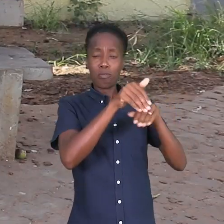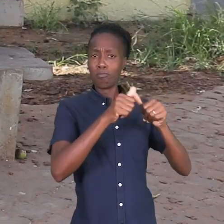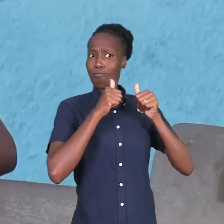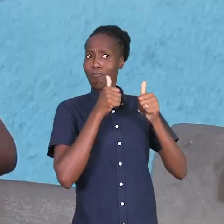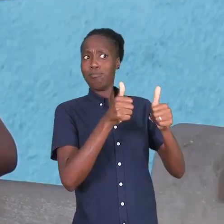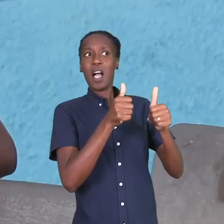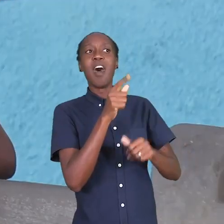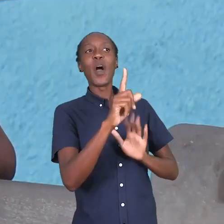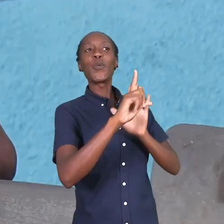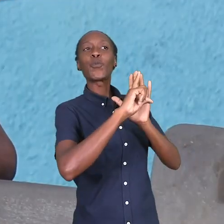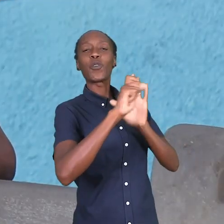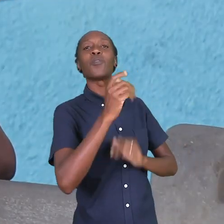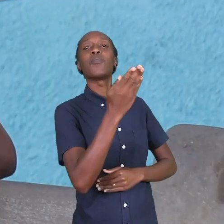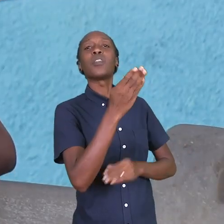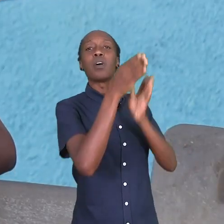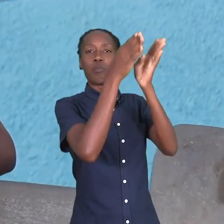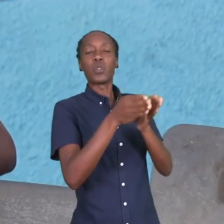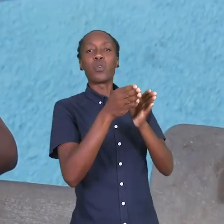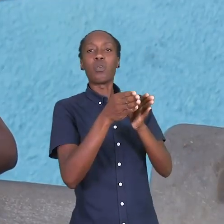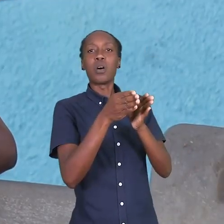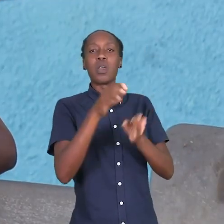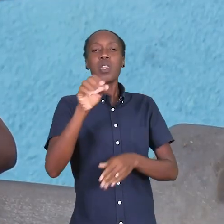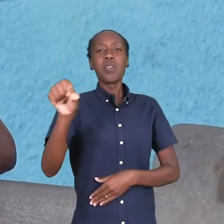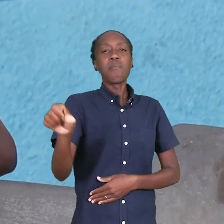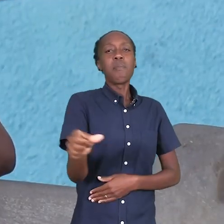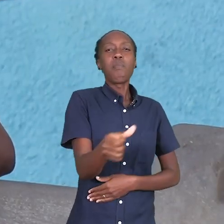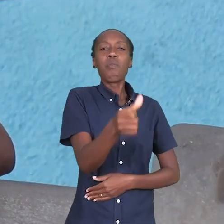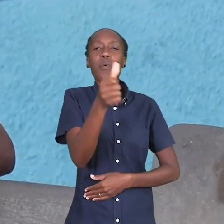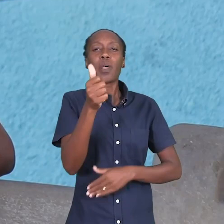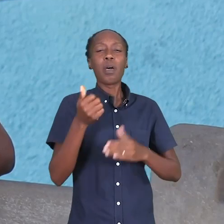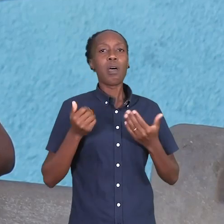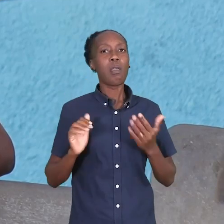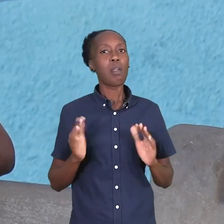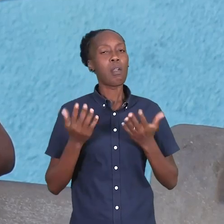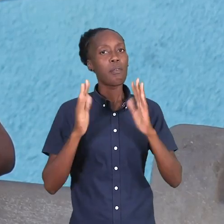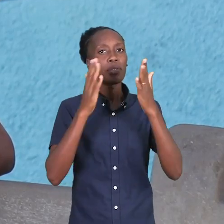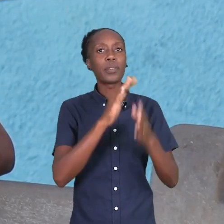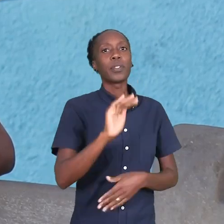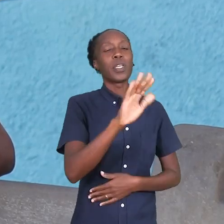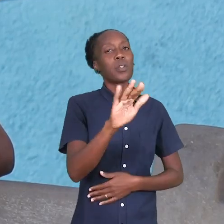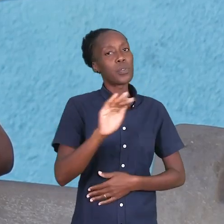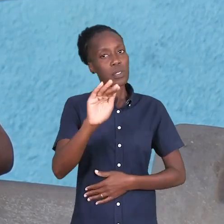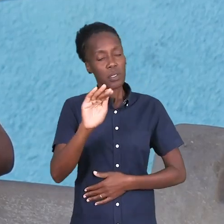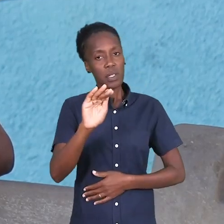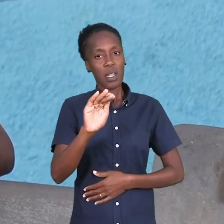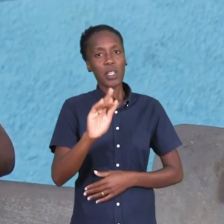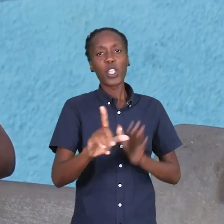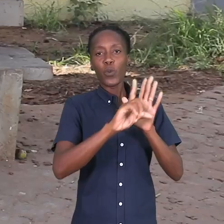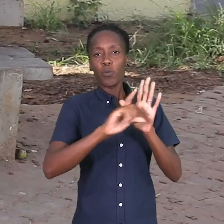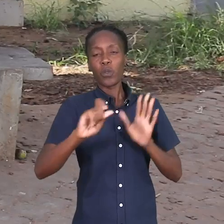que vai fazer de mim uma melhor pessoa na sociedade e também como um exemplo para o meu